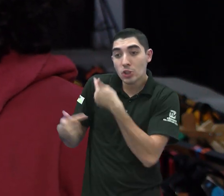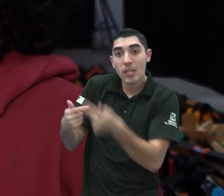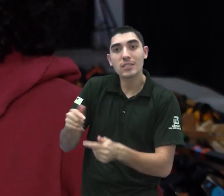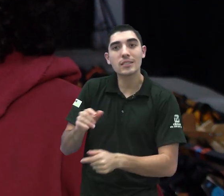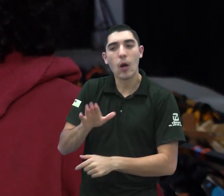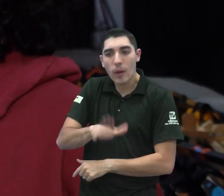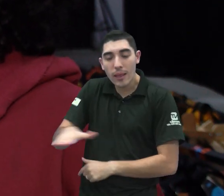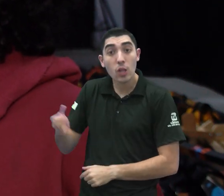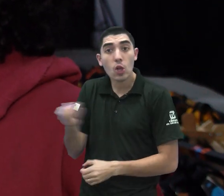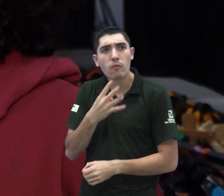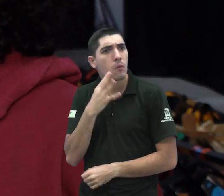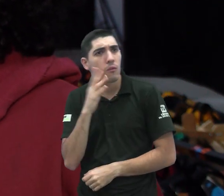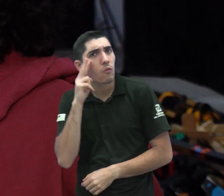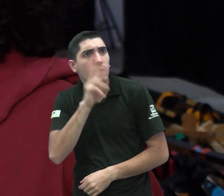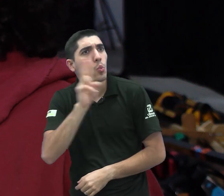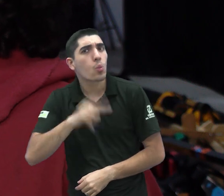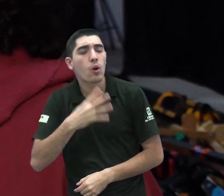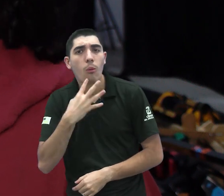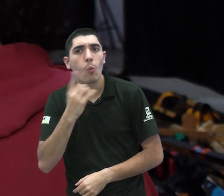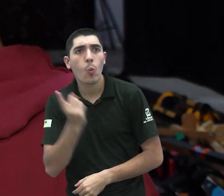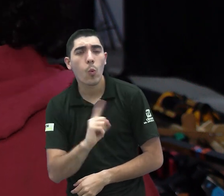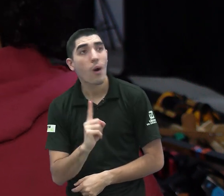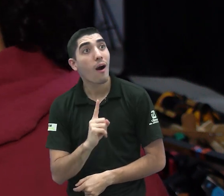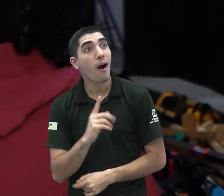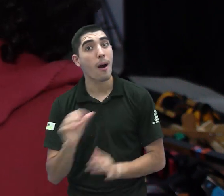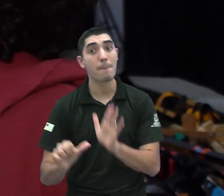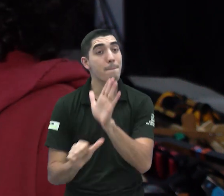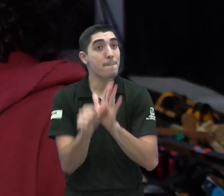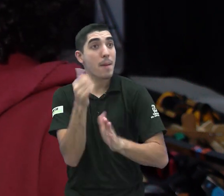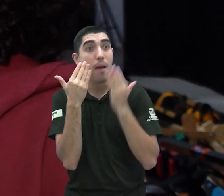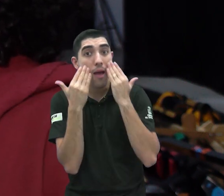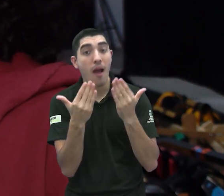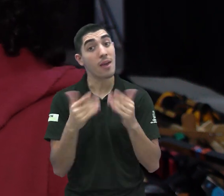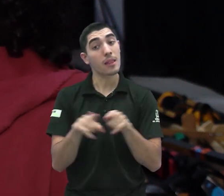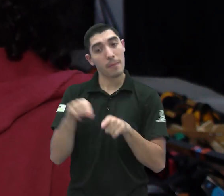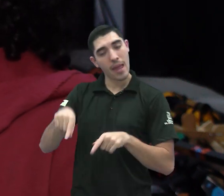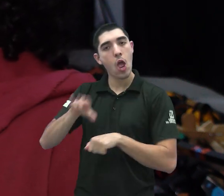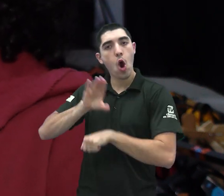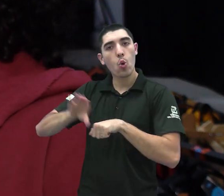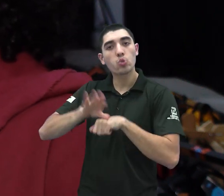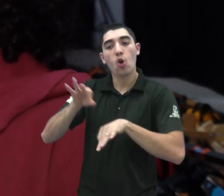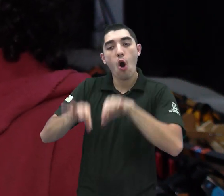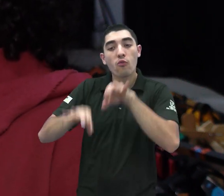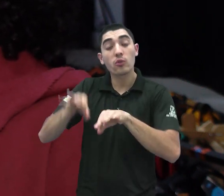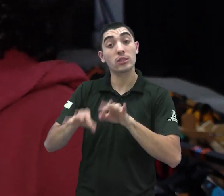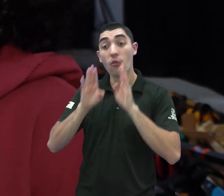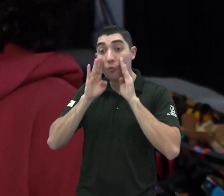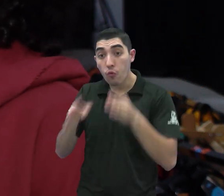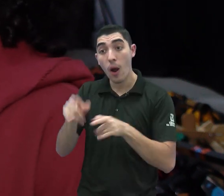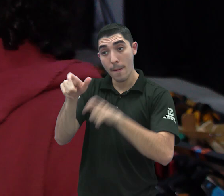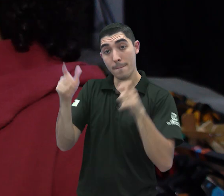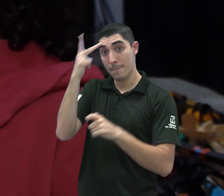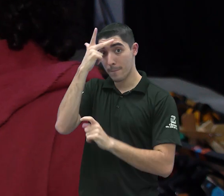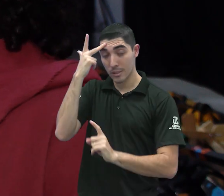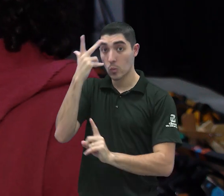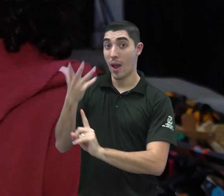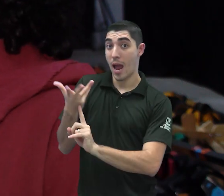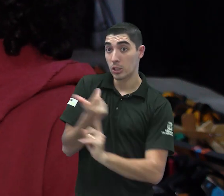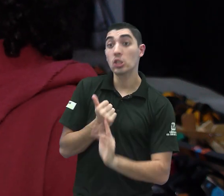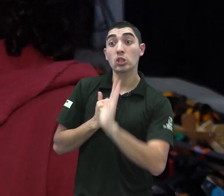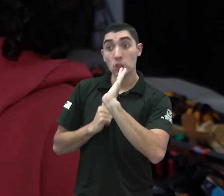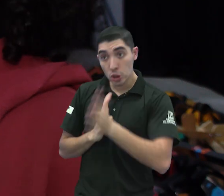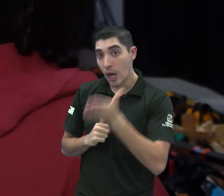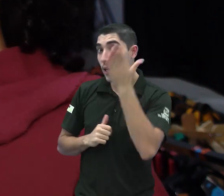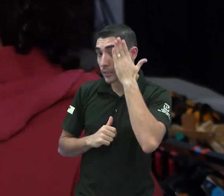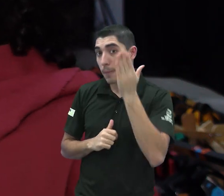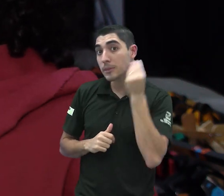que estão experimentando esse brinquedo pela primeira vez. E aí esse é um aspecto, e outro aspecto é a oficina de capacitação para artistas que já sabem andar de perna de